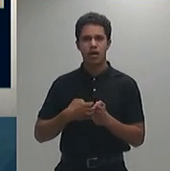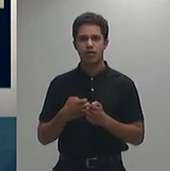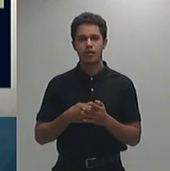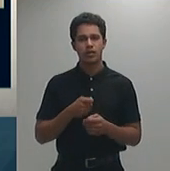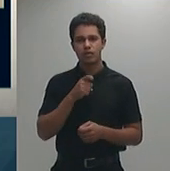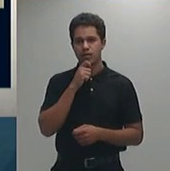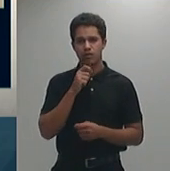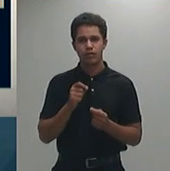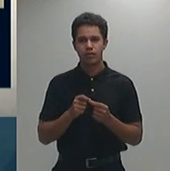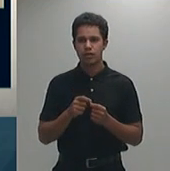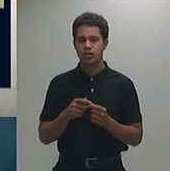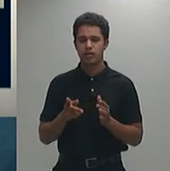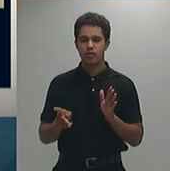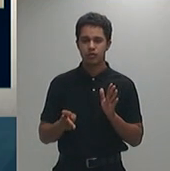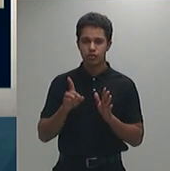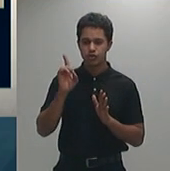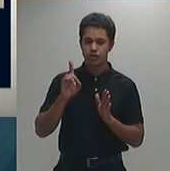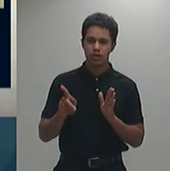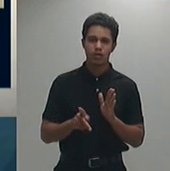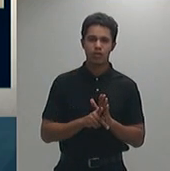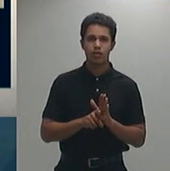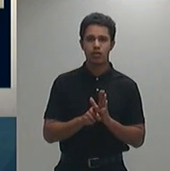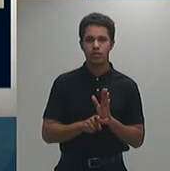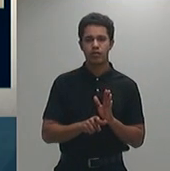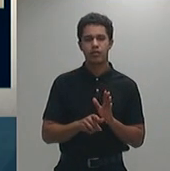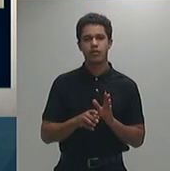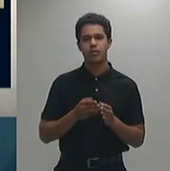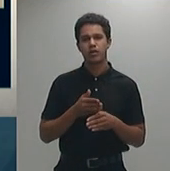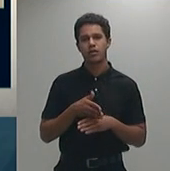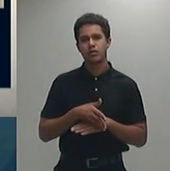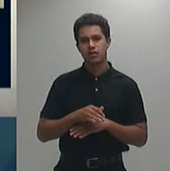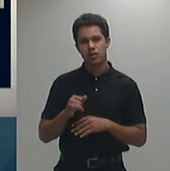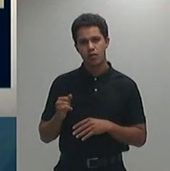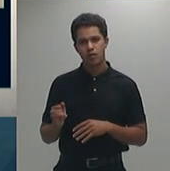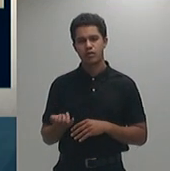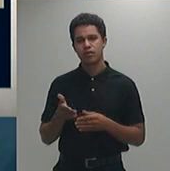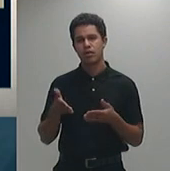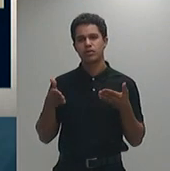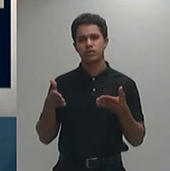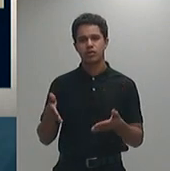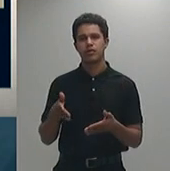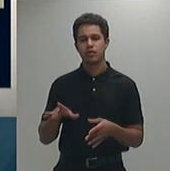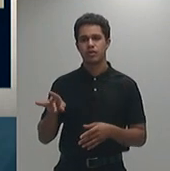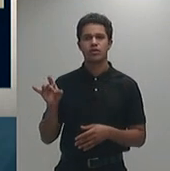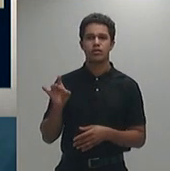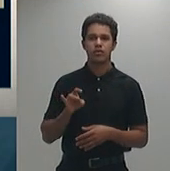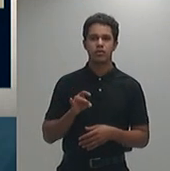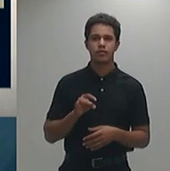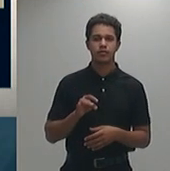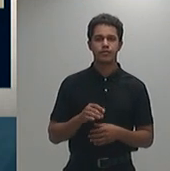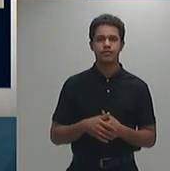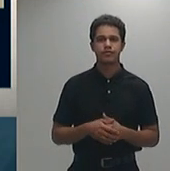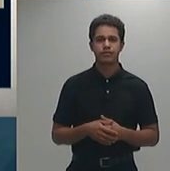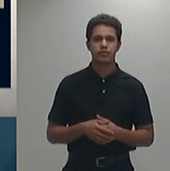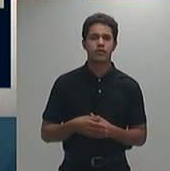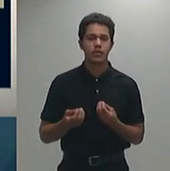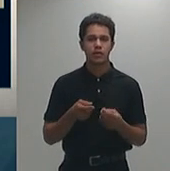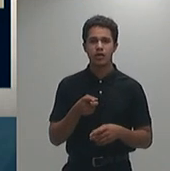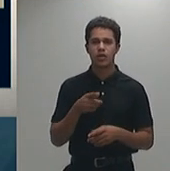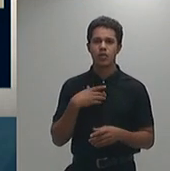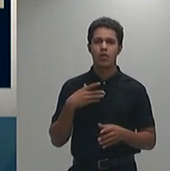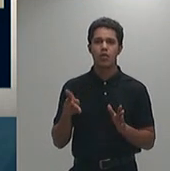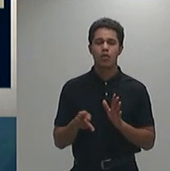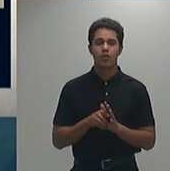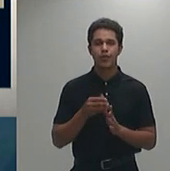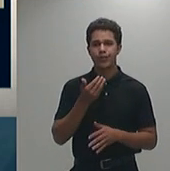próprios da parte do que se insere principalmente a possibilidade de participar da Escolha dos lados tanto assim que o próprio pedido de extinção do feito